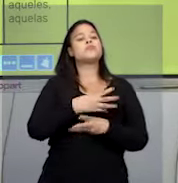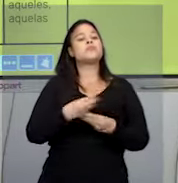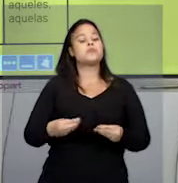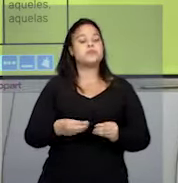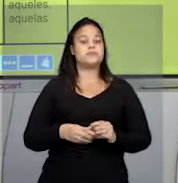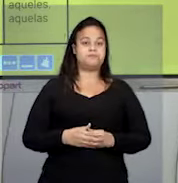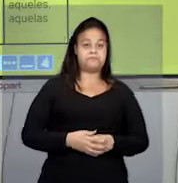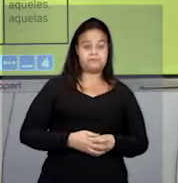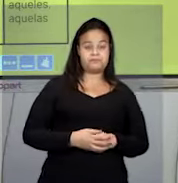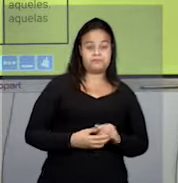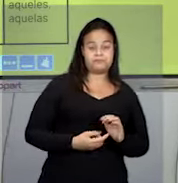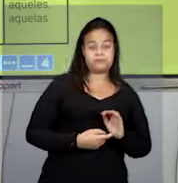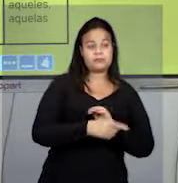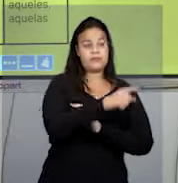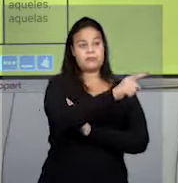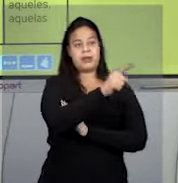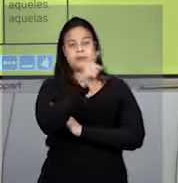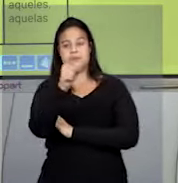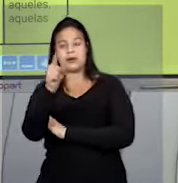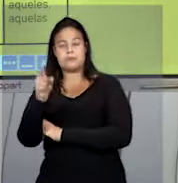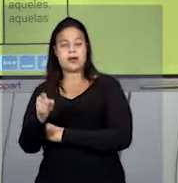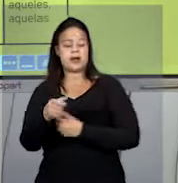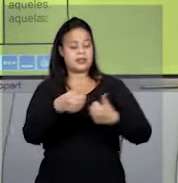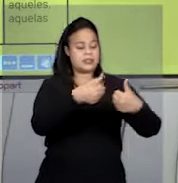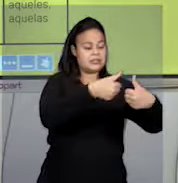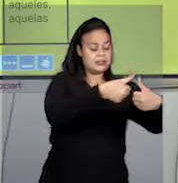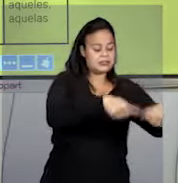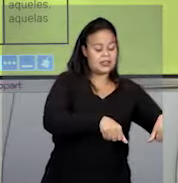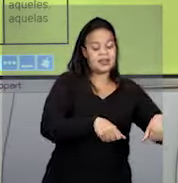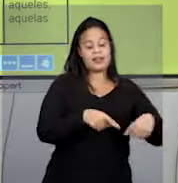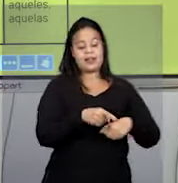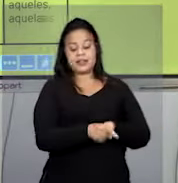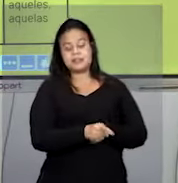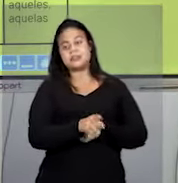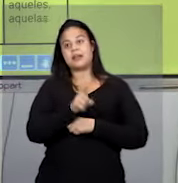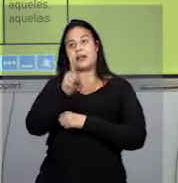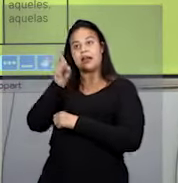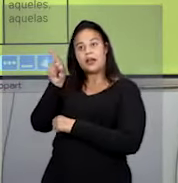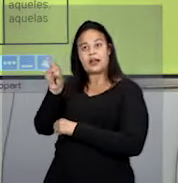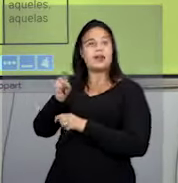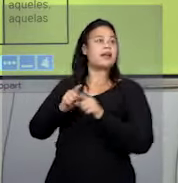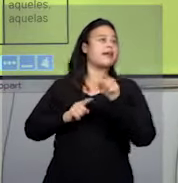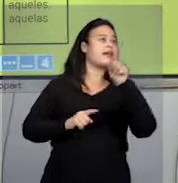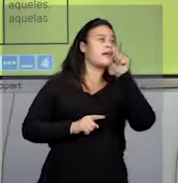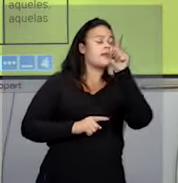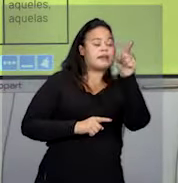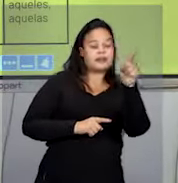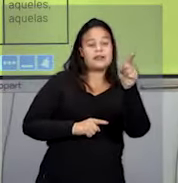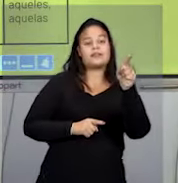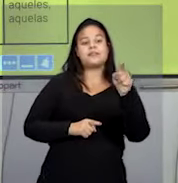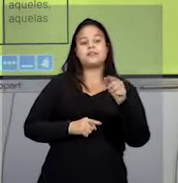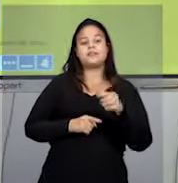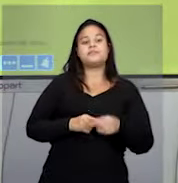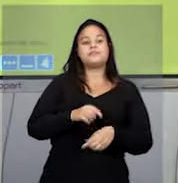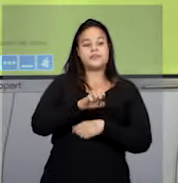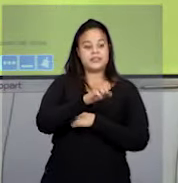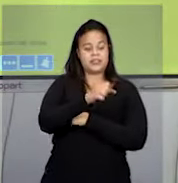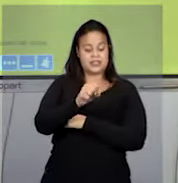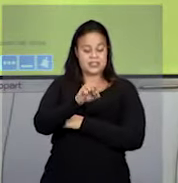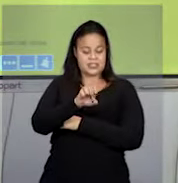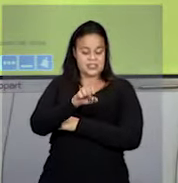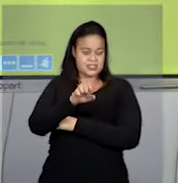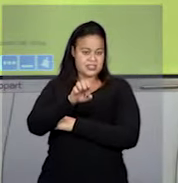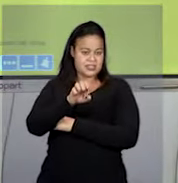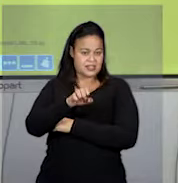vai ser o está, essa, aquele, aquela. Esse aqui nós usamos